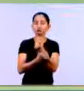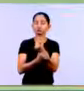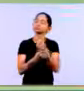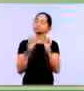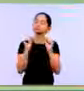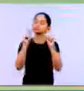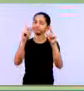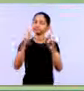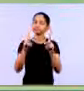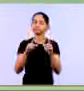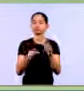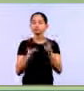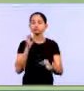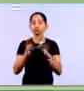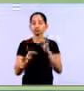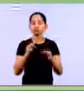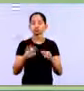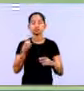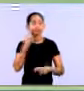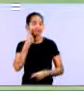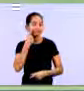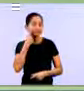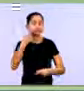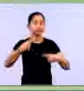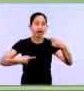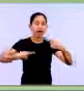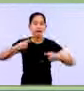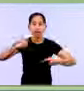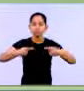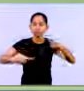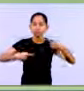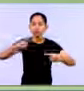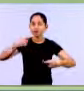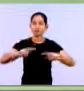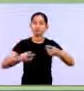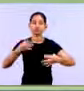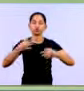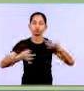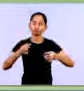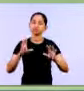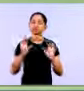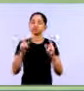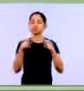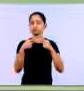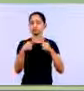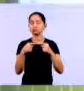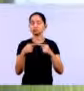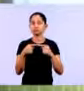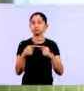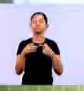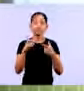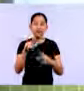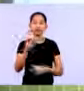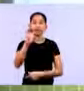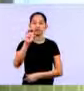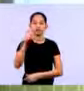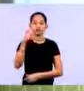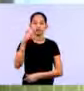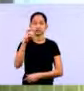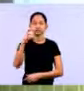discussão, ele ajuiza os embargos para poder discutir o procedimento. Então, essa é a execução fiscal,